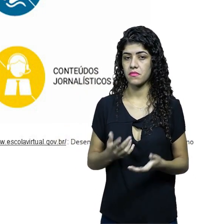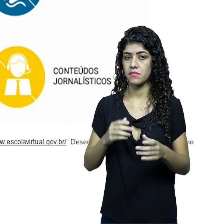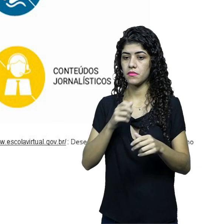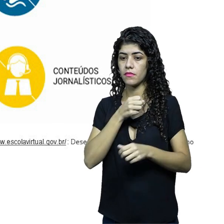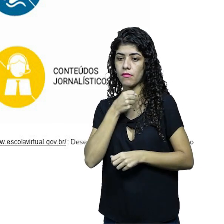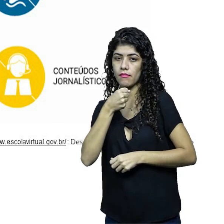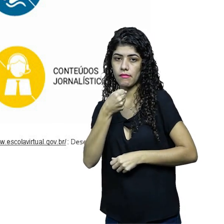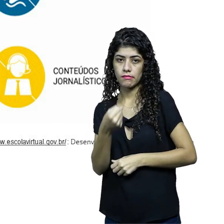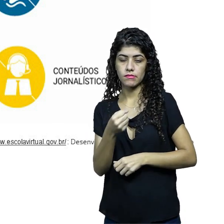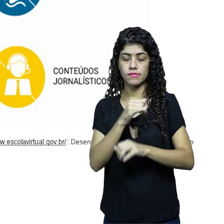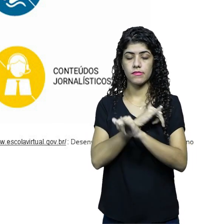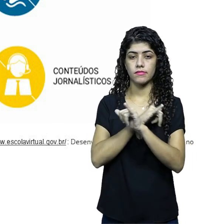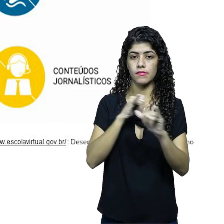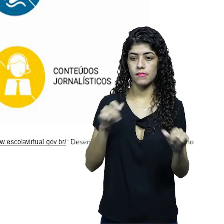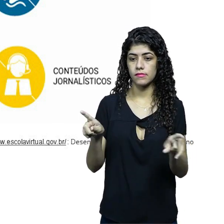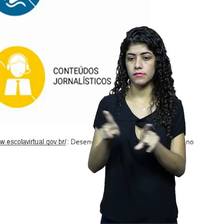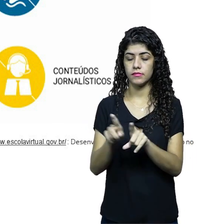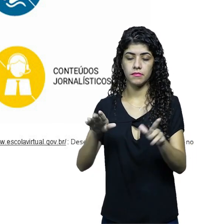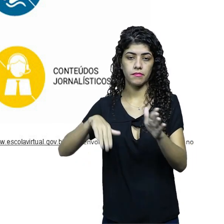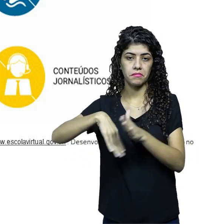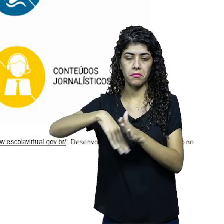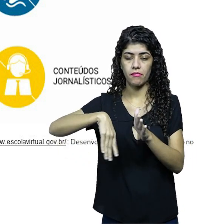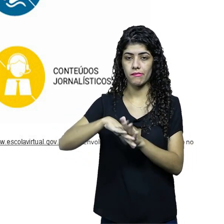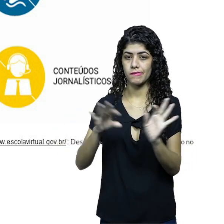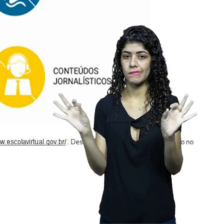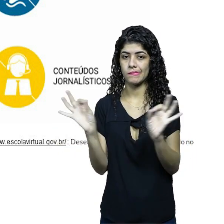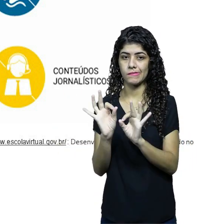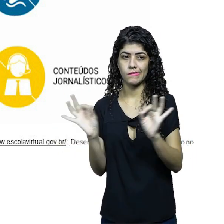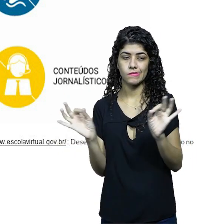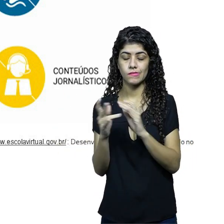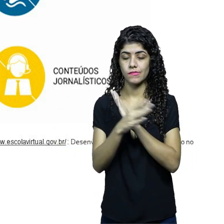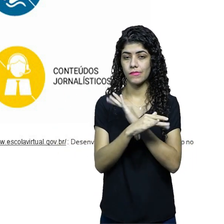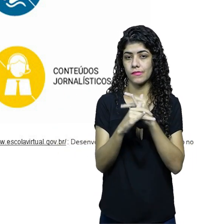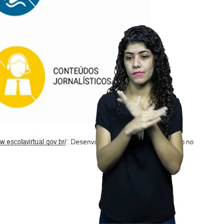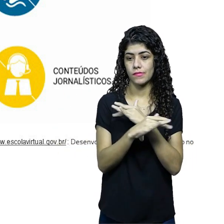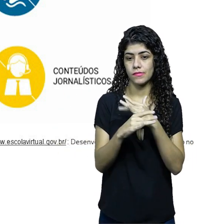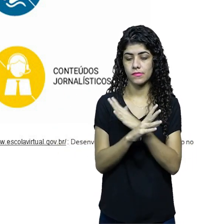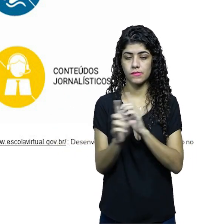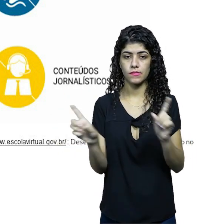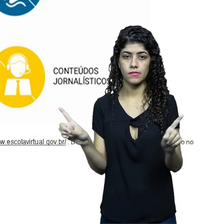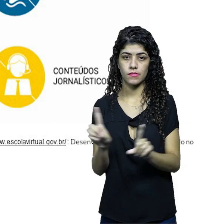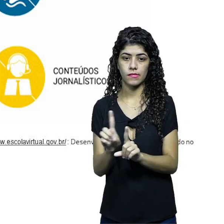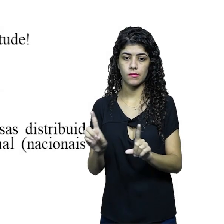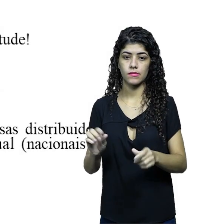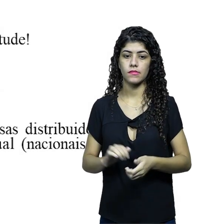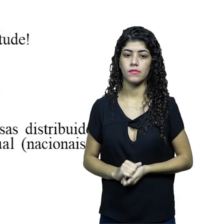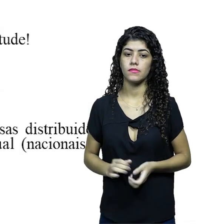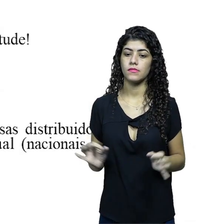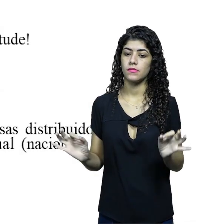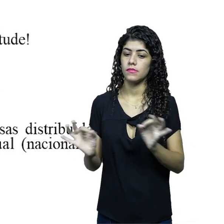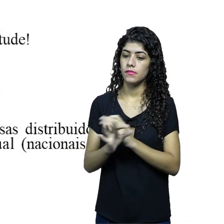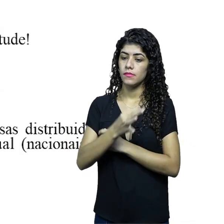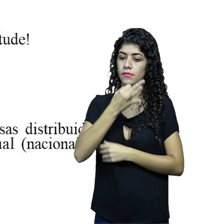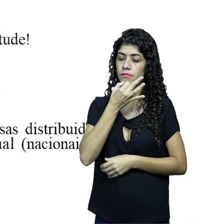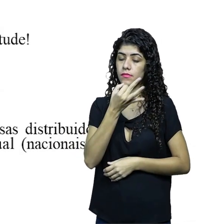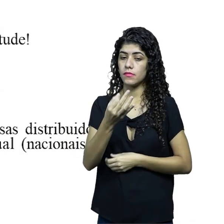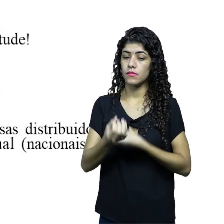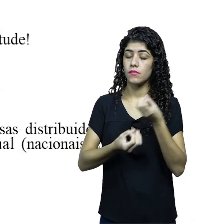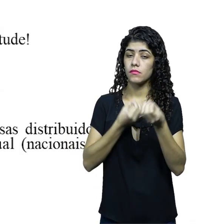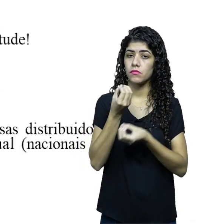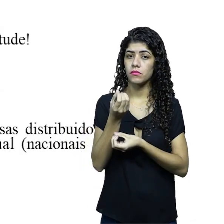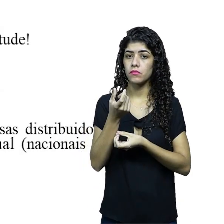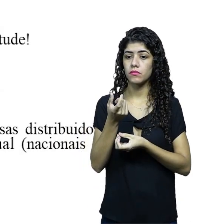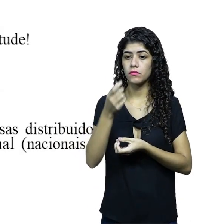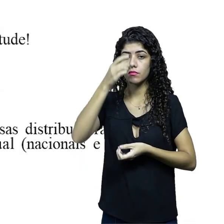concursos, conteúdos jornalísticos, manifestações, eventos esportivos, conteúdo publicitário, etc. Dicas finais.